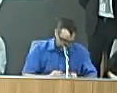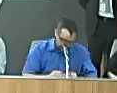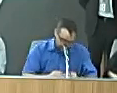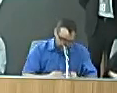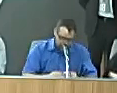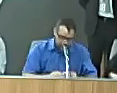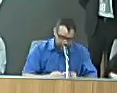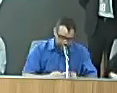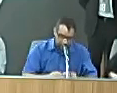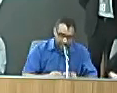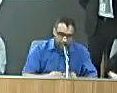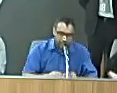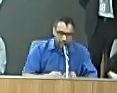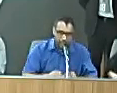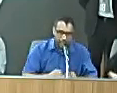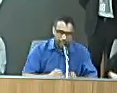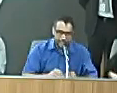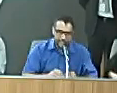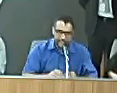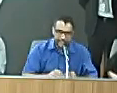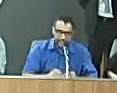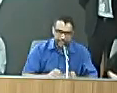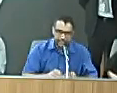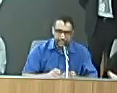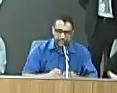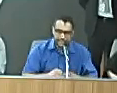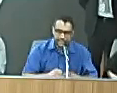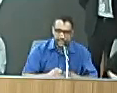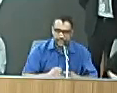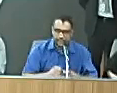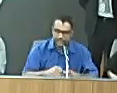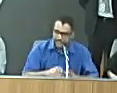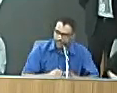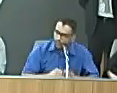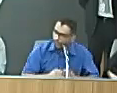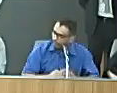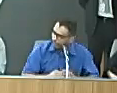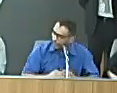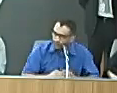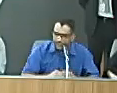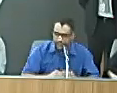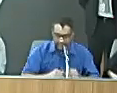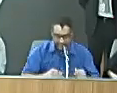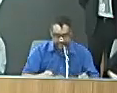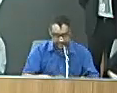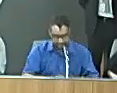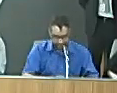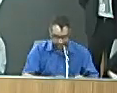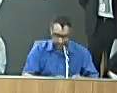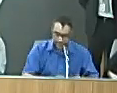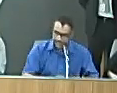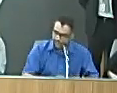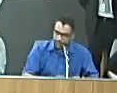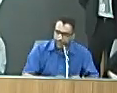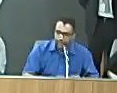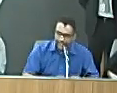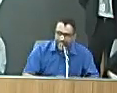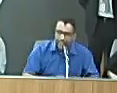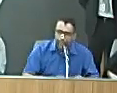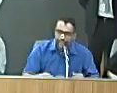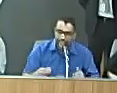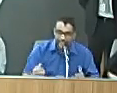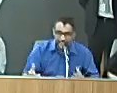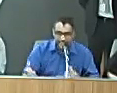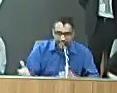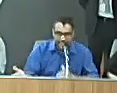mas a gente tem uma uma certa um certo receio de acontecer gol foi em 2013 que vem